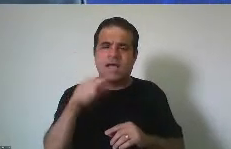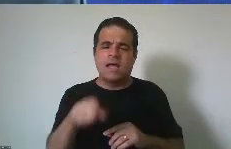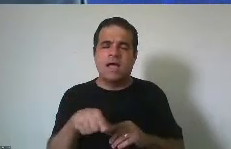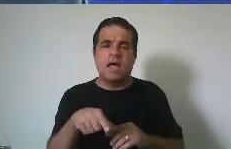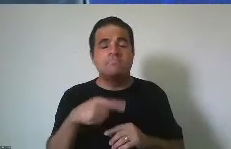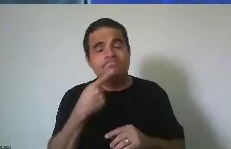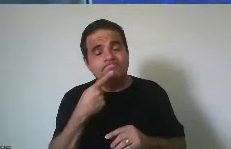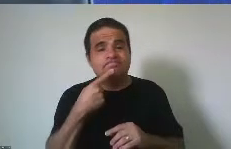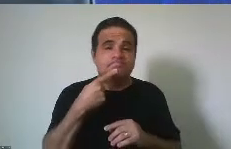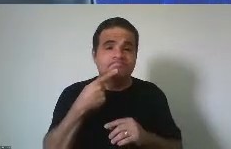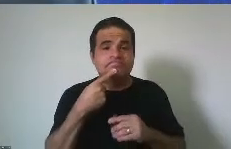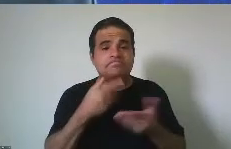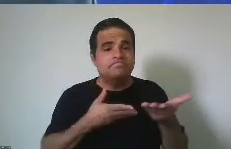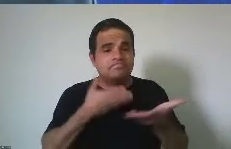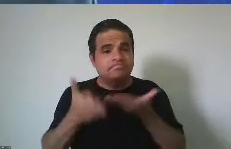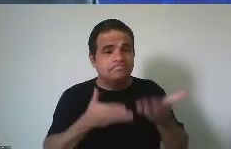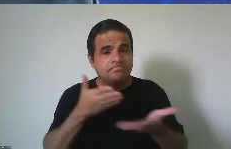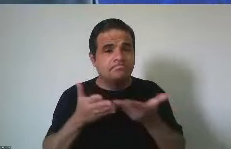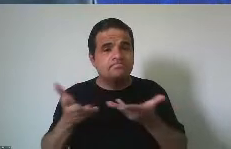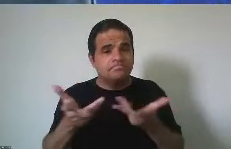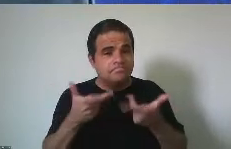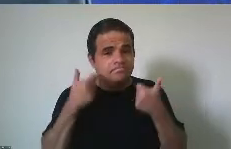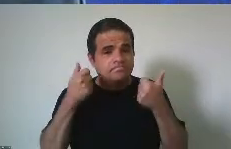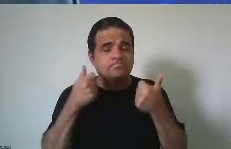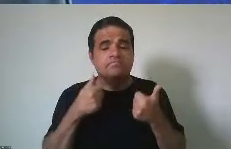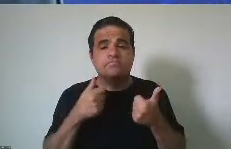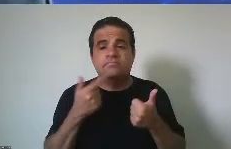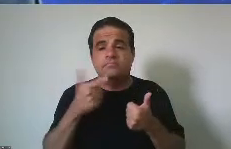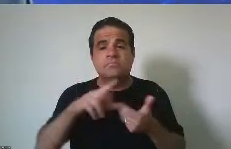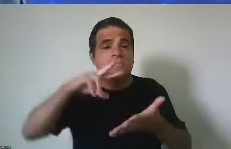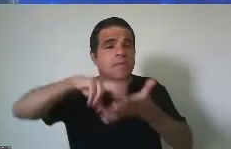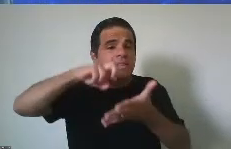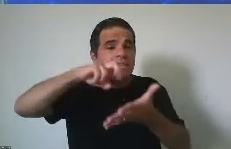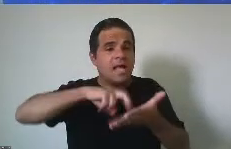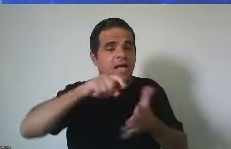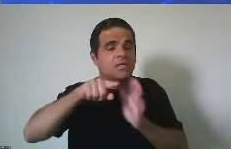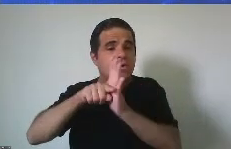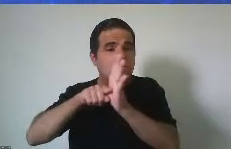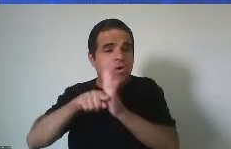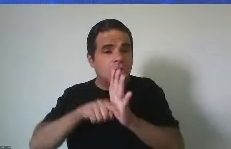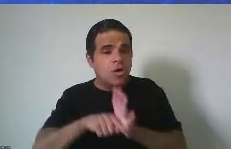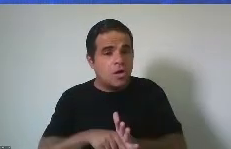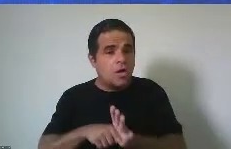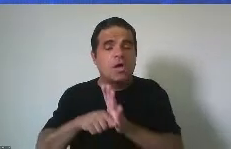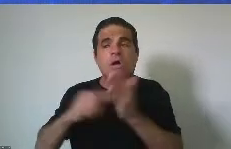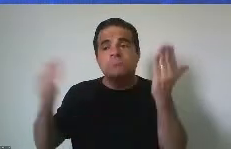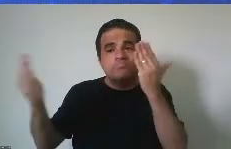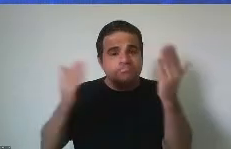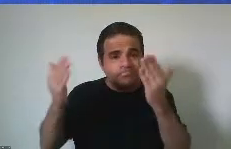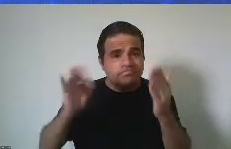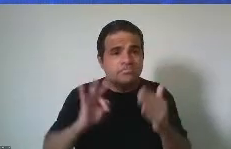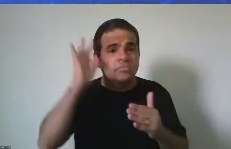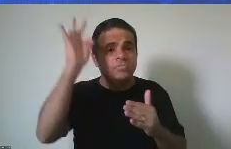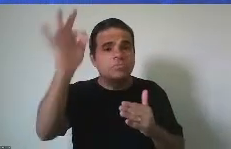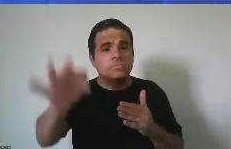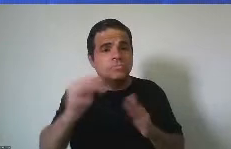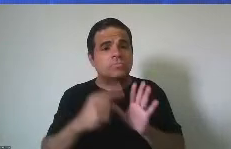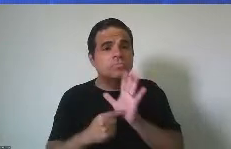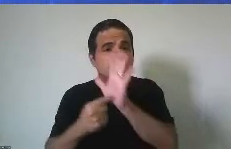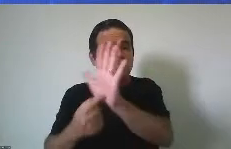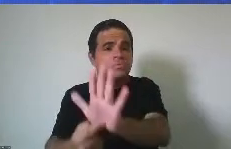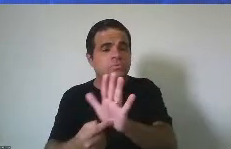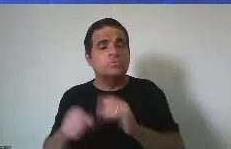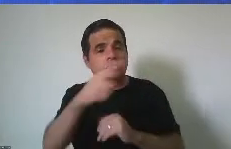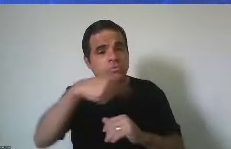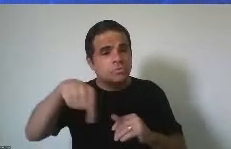deficiência com relação ao banco e preço e uma vantagem competitiva que aparece aqui para nosso futuro foi apresentar o pelo dairon